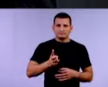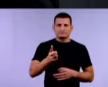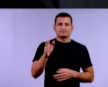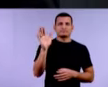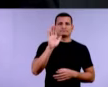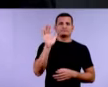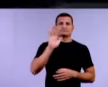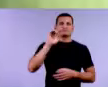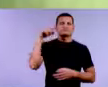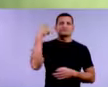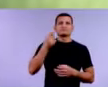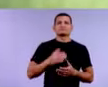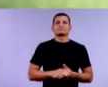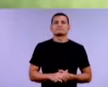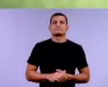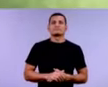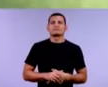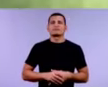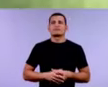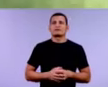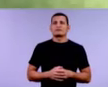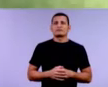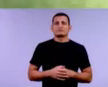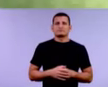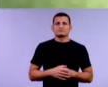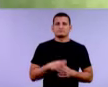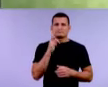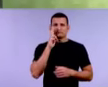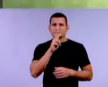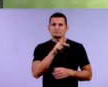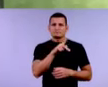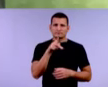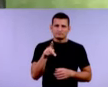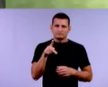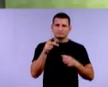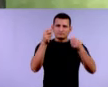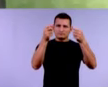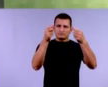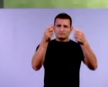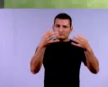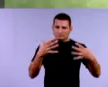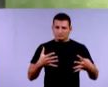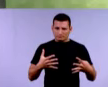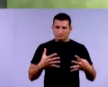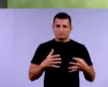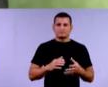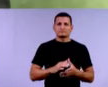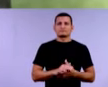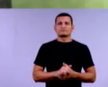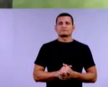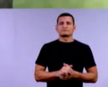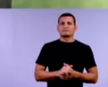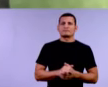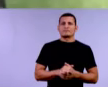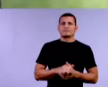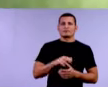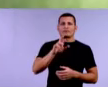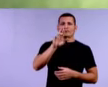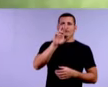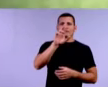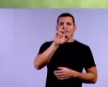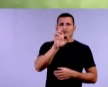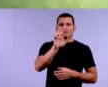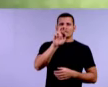Tchau e até a próxima. Vocês ouviram que o professor Famir explicou bem. Tanto a regência como